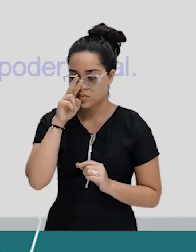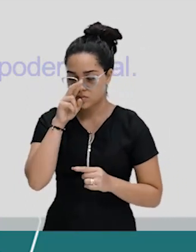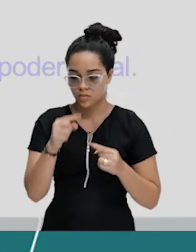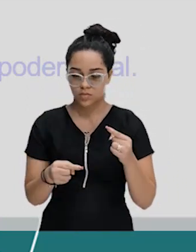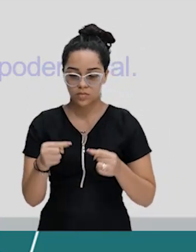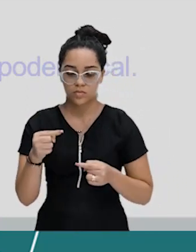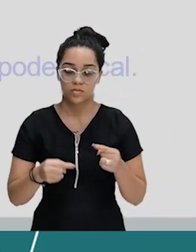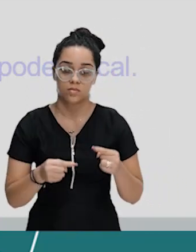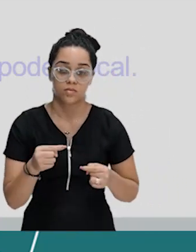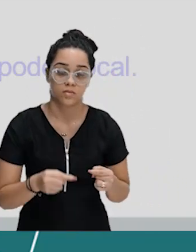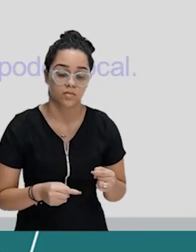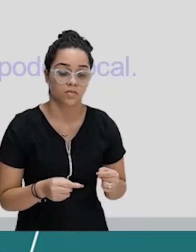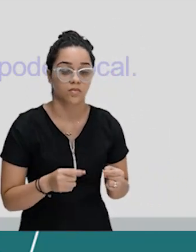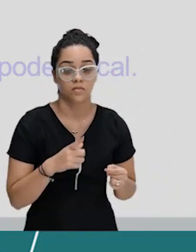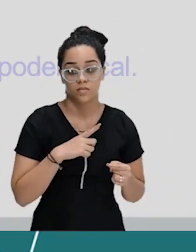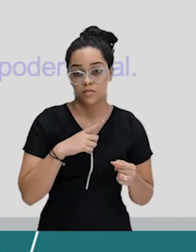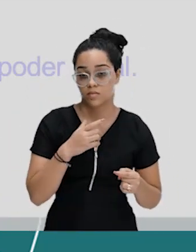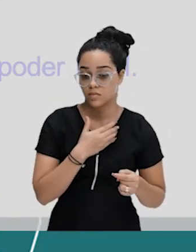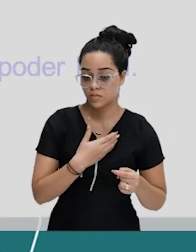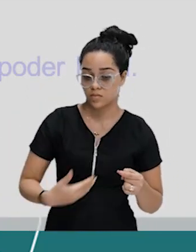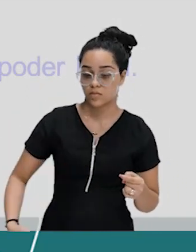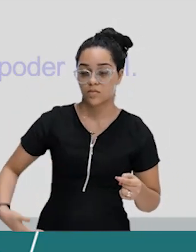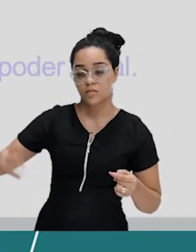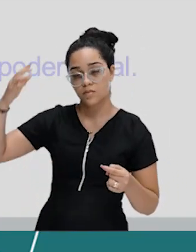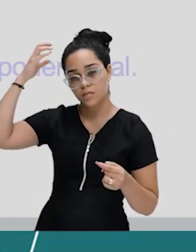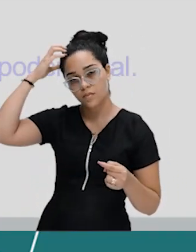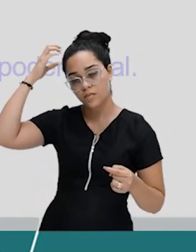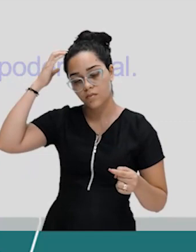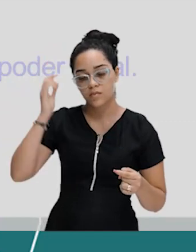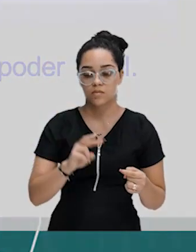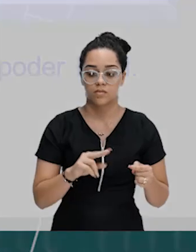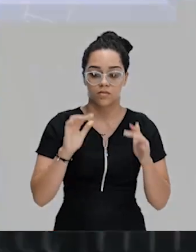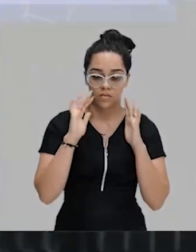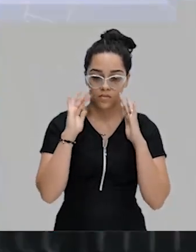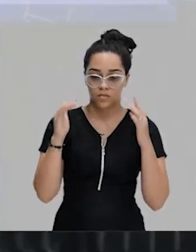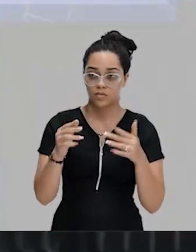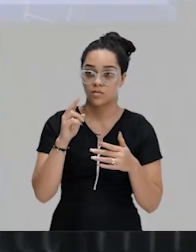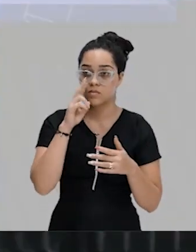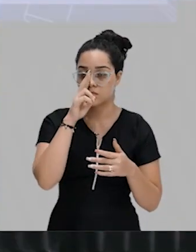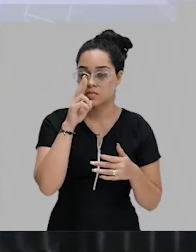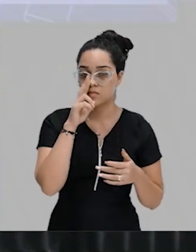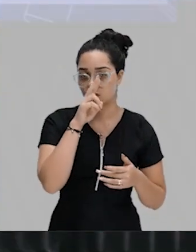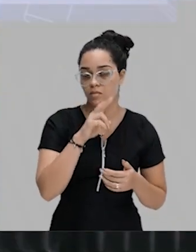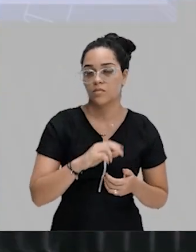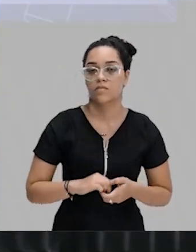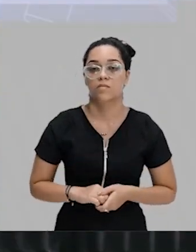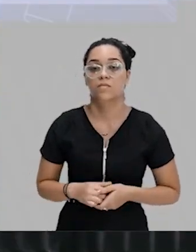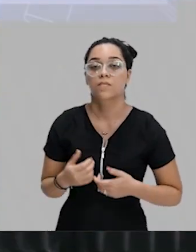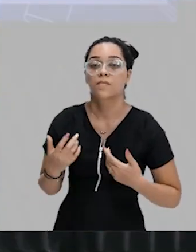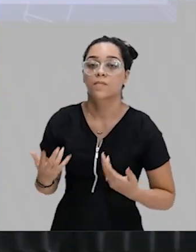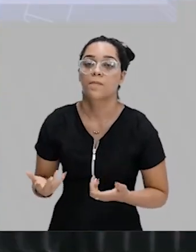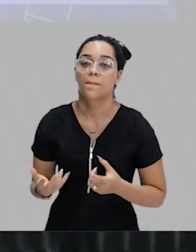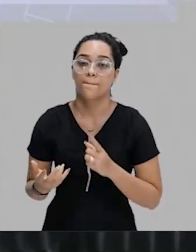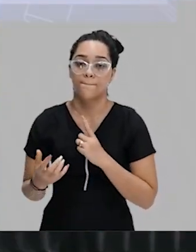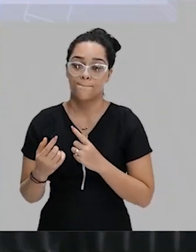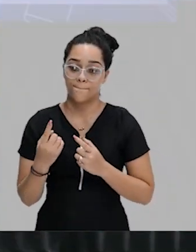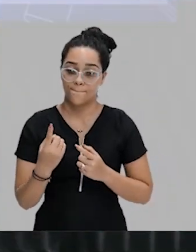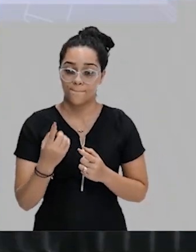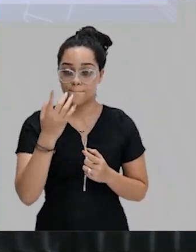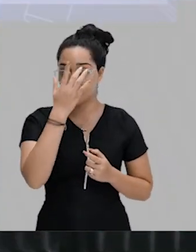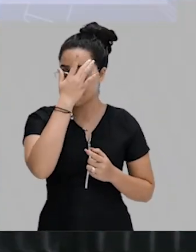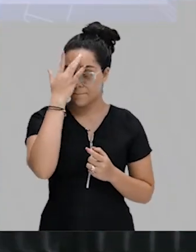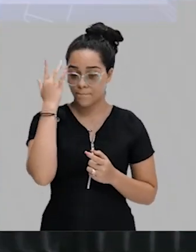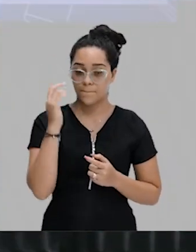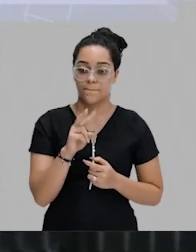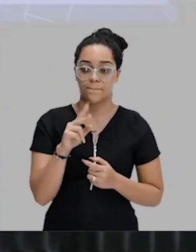senhorial, em nome de um monarca que iria centralizar o poder em suas mãos. Em nome de um monarca que